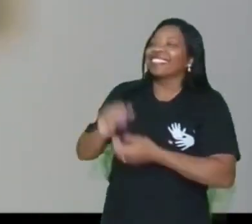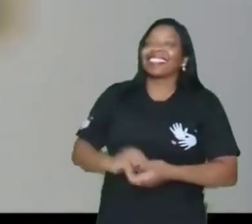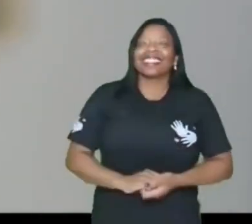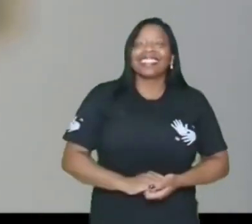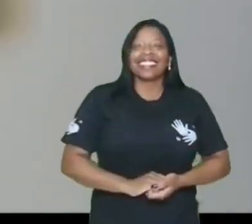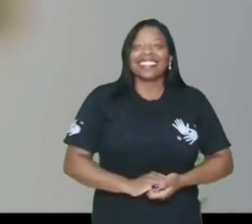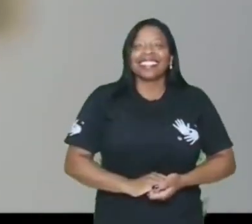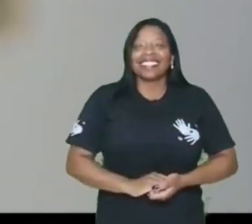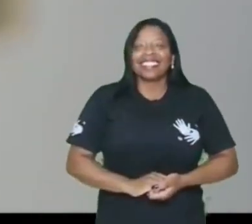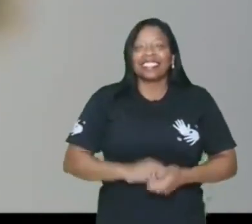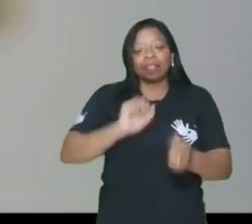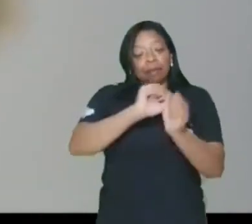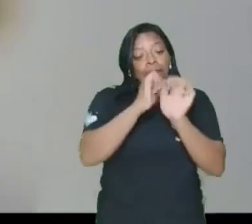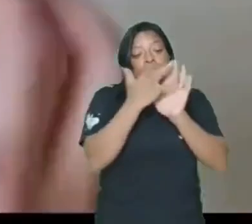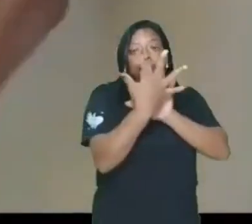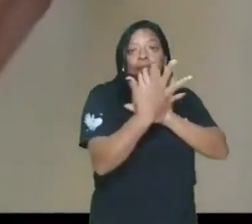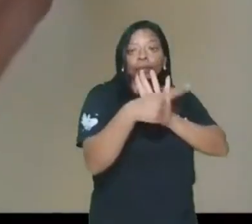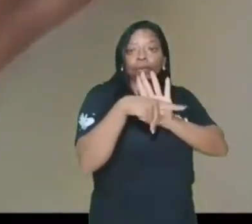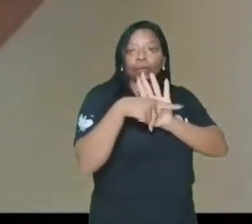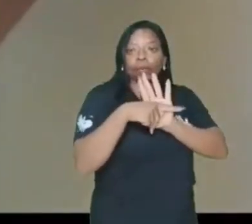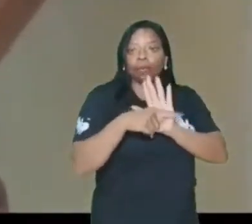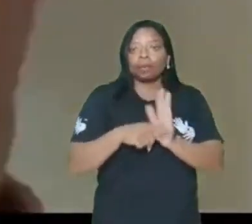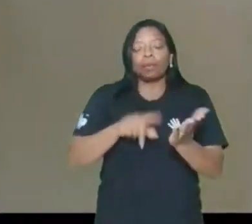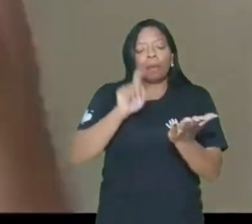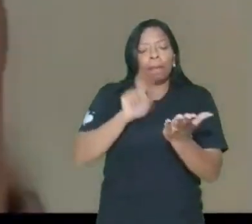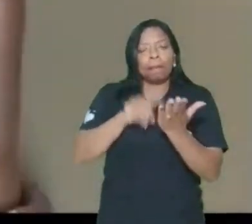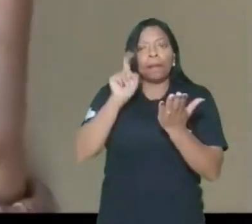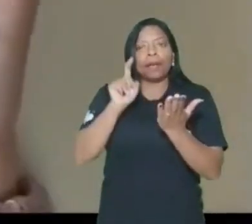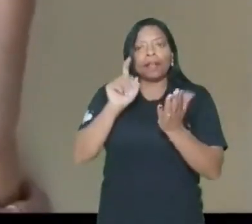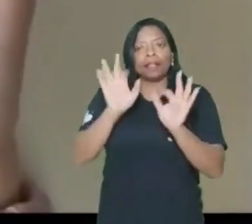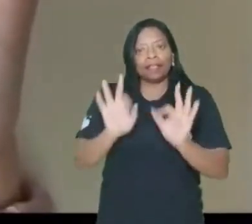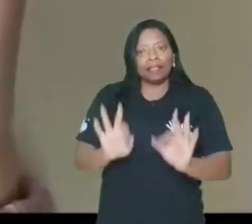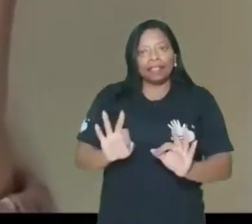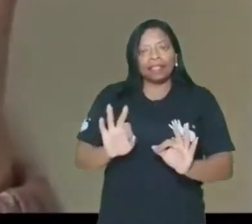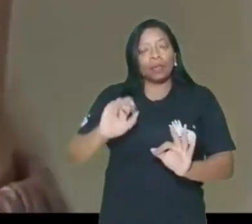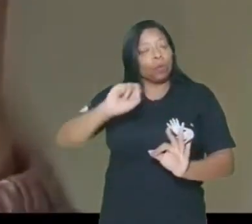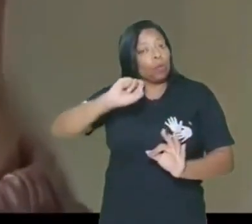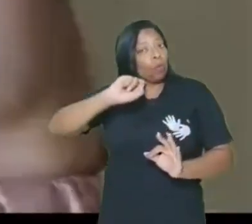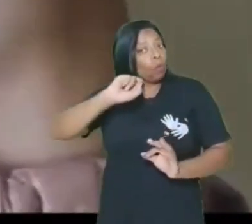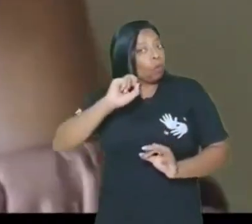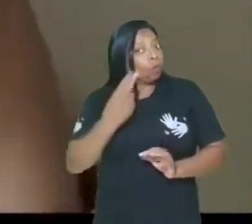ali aparece espelhamento da tela, você vai clicar nele, ou